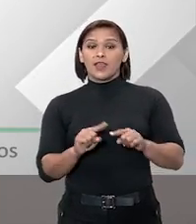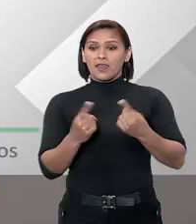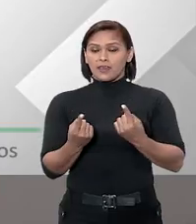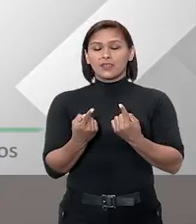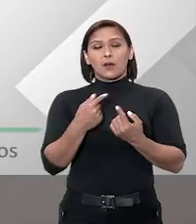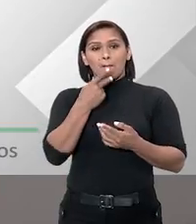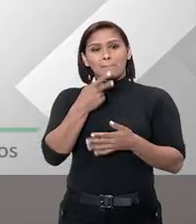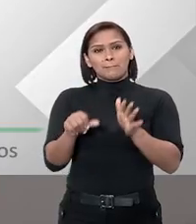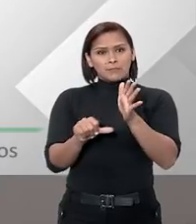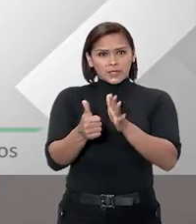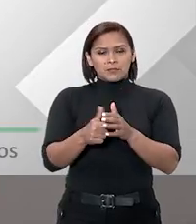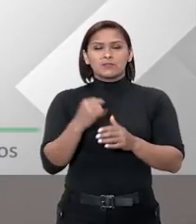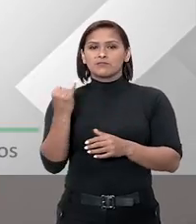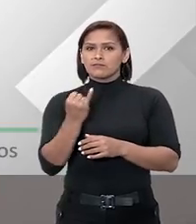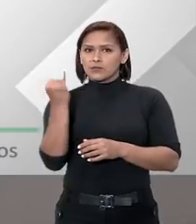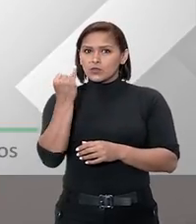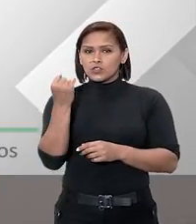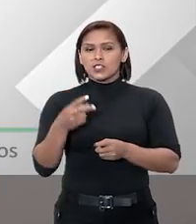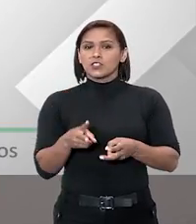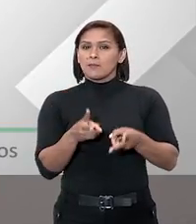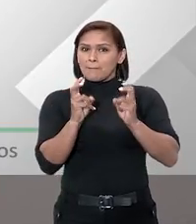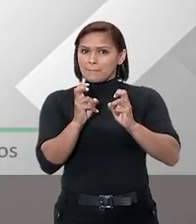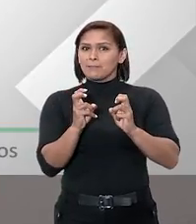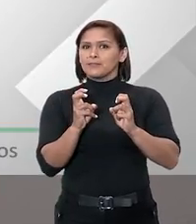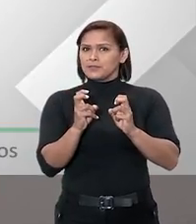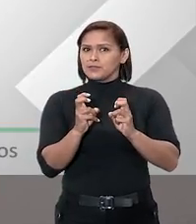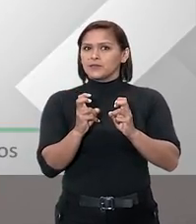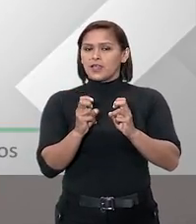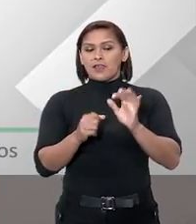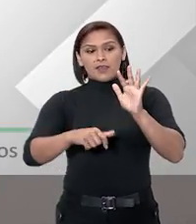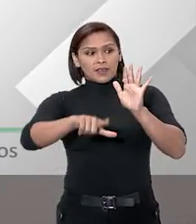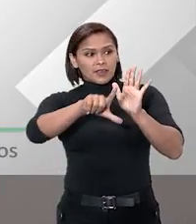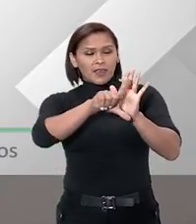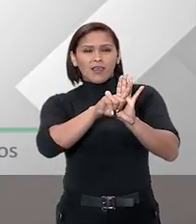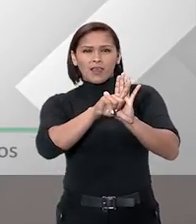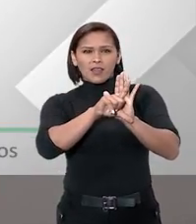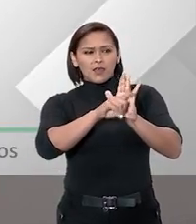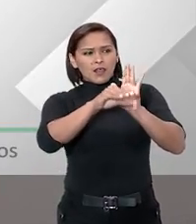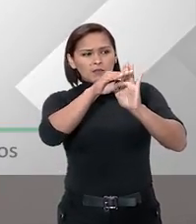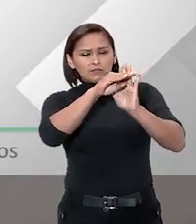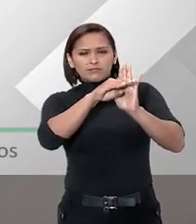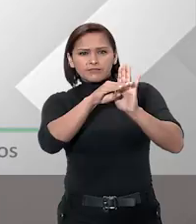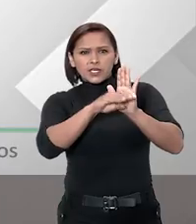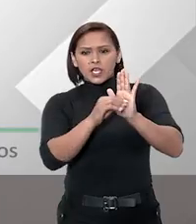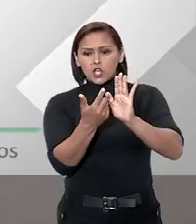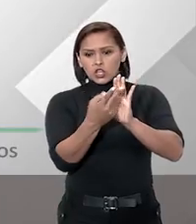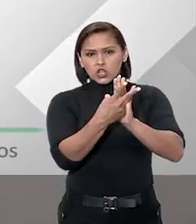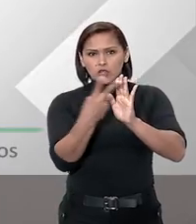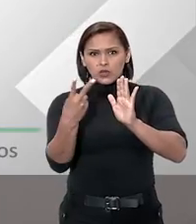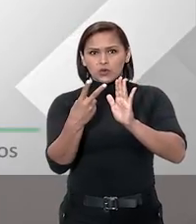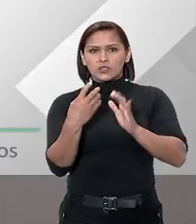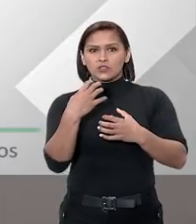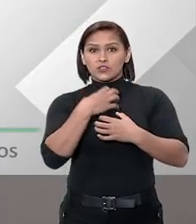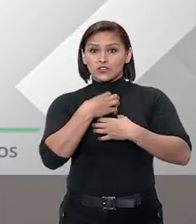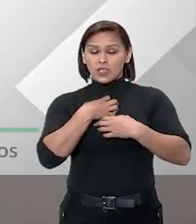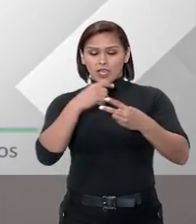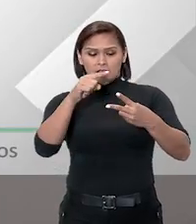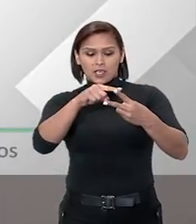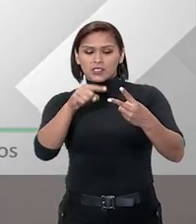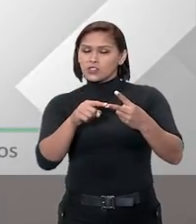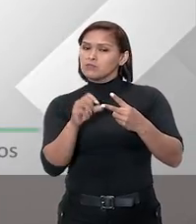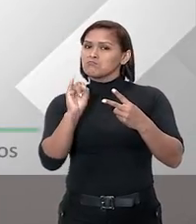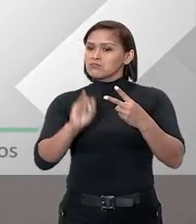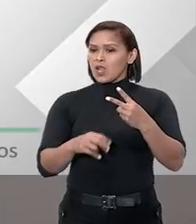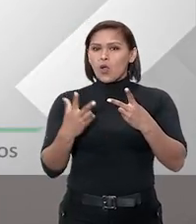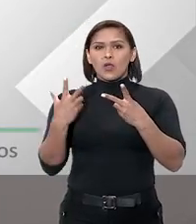Então, Tiago, primeiramente é importante a gente frisar que a lei ela institui basicamente duas formas, e essas duas